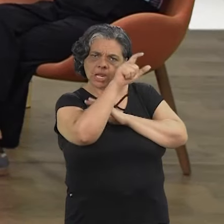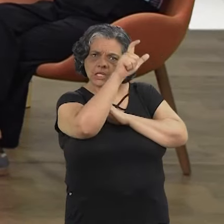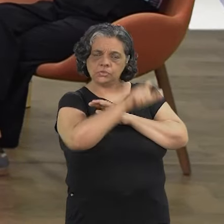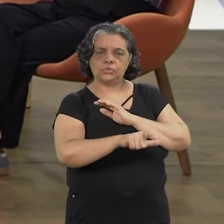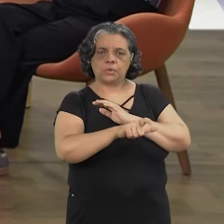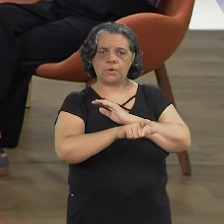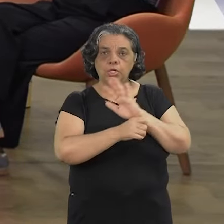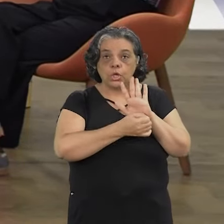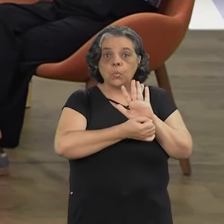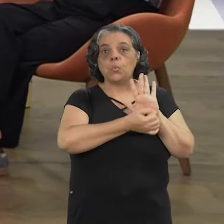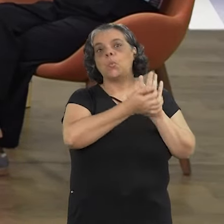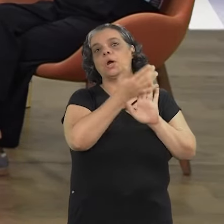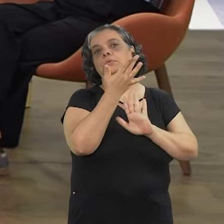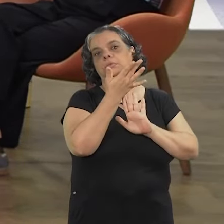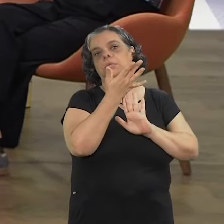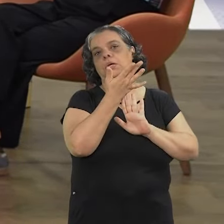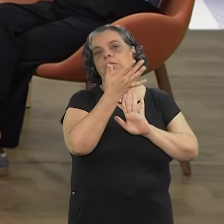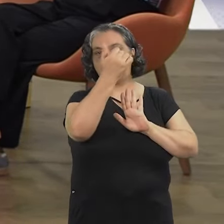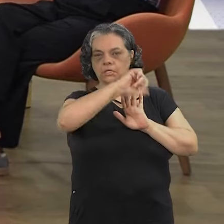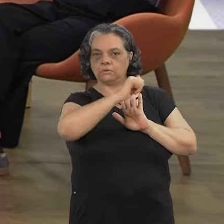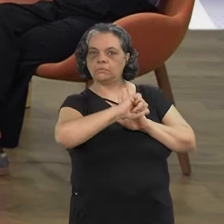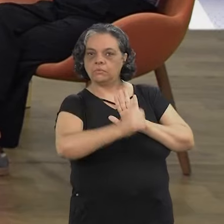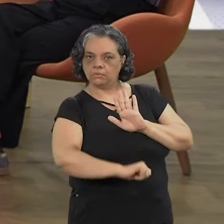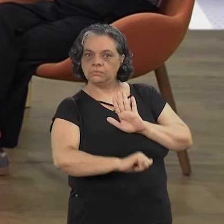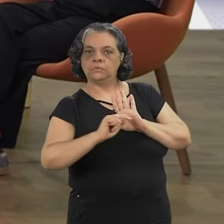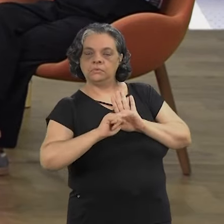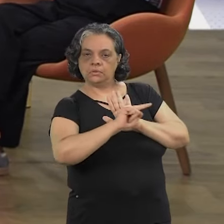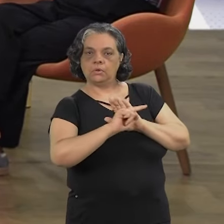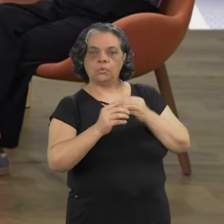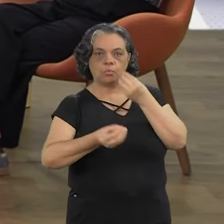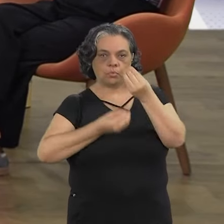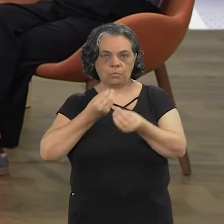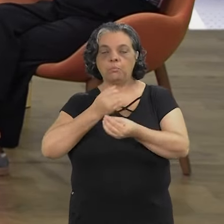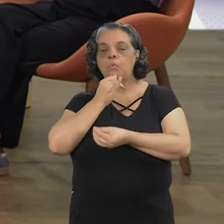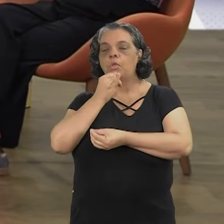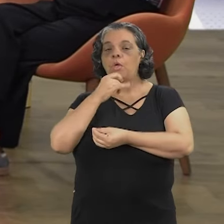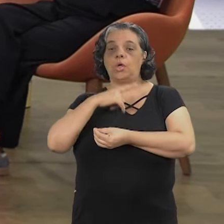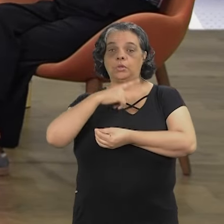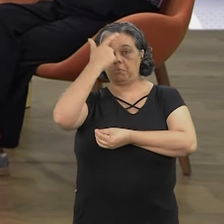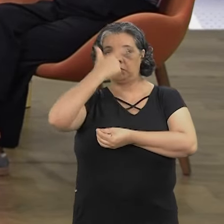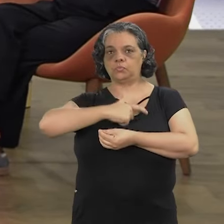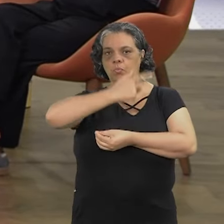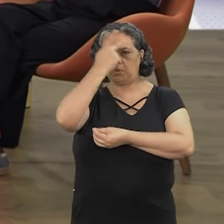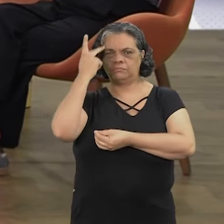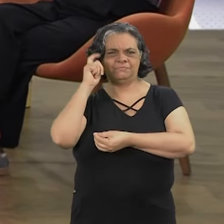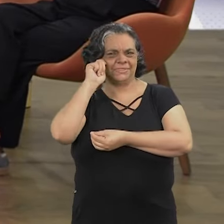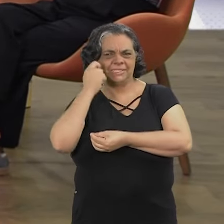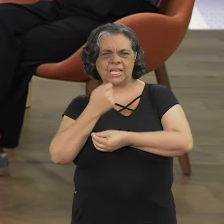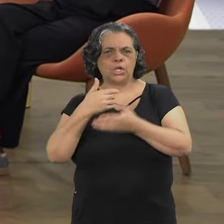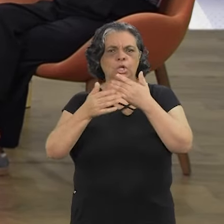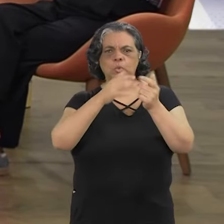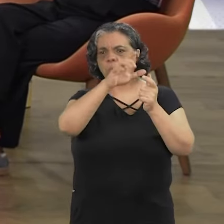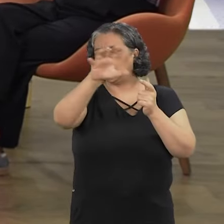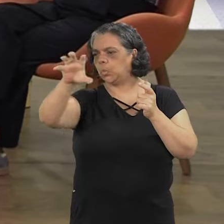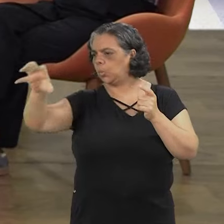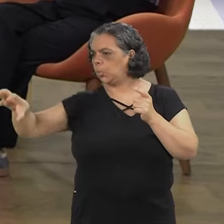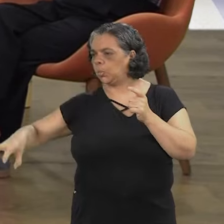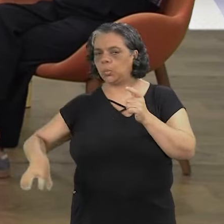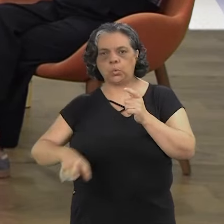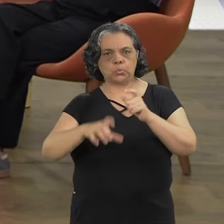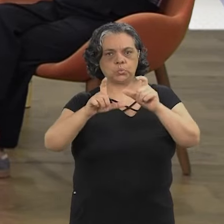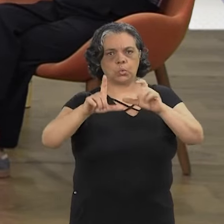lá quantitativamente eles estão qualitativamente por exemplo eu tenho pessoas negras em todos os todas as